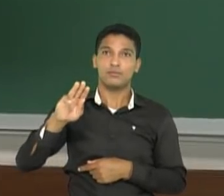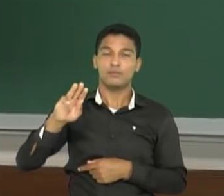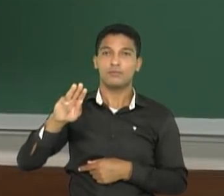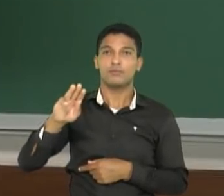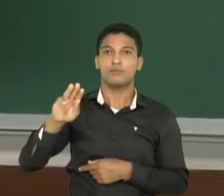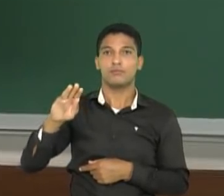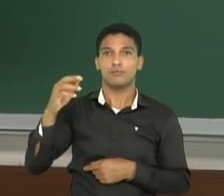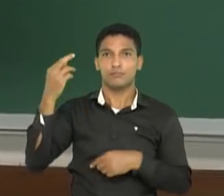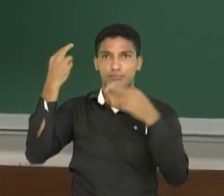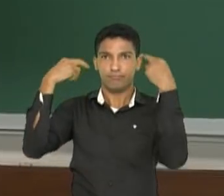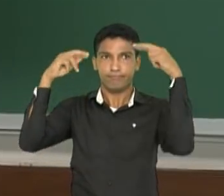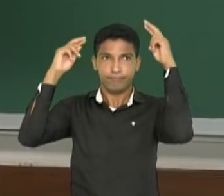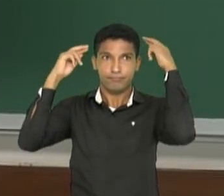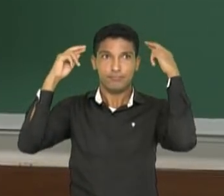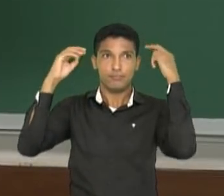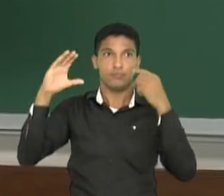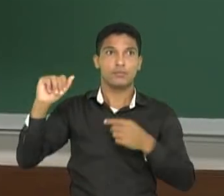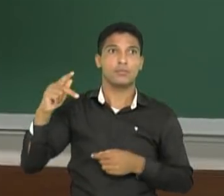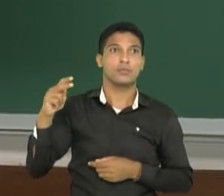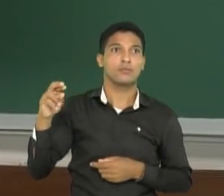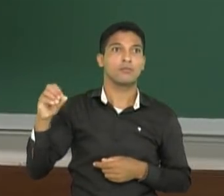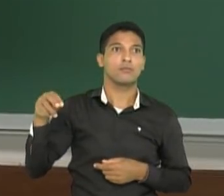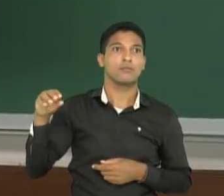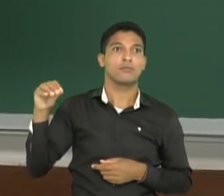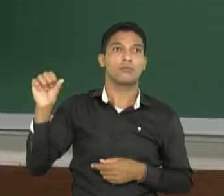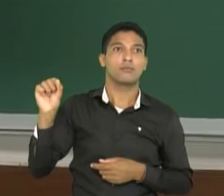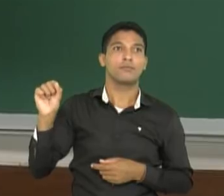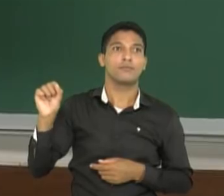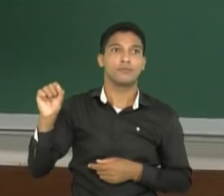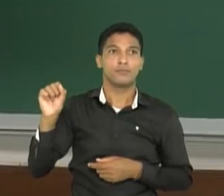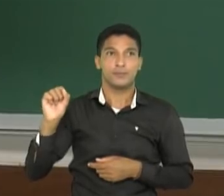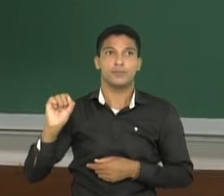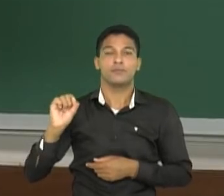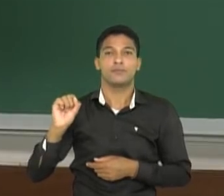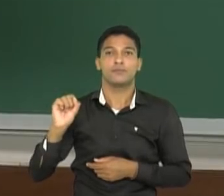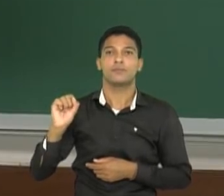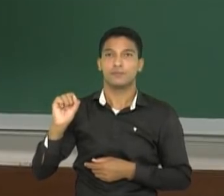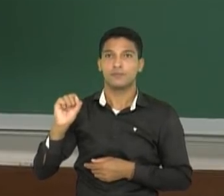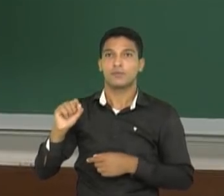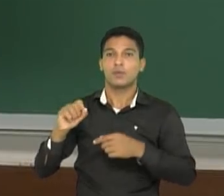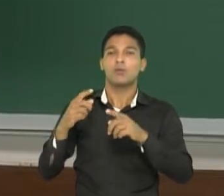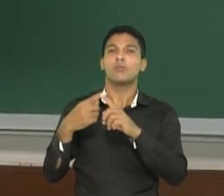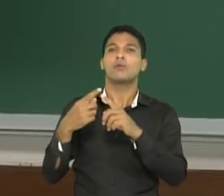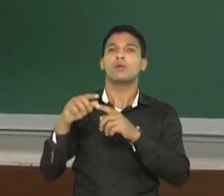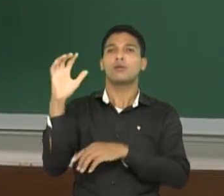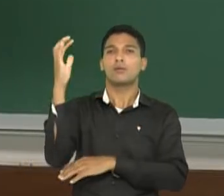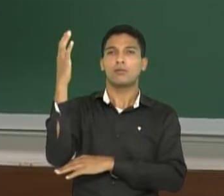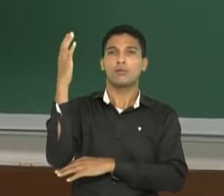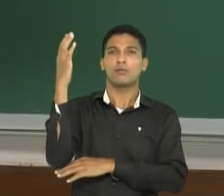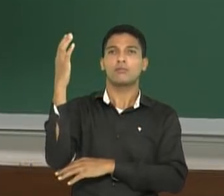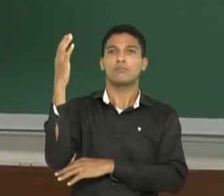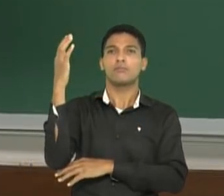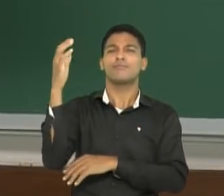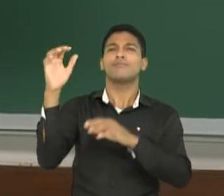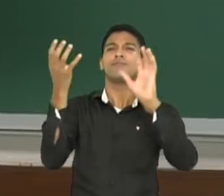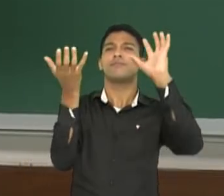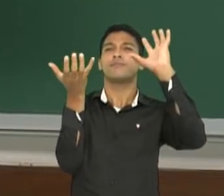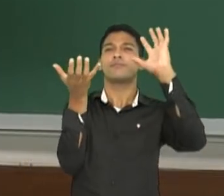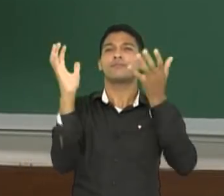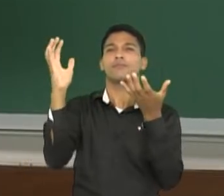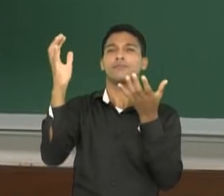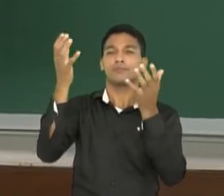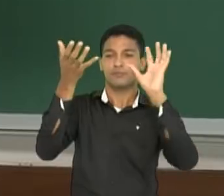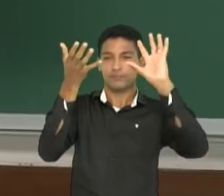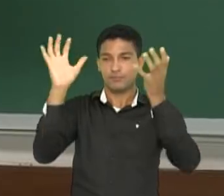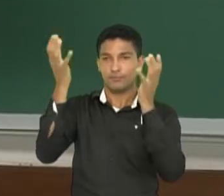por algumas condições ali. Existem condições adversas do clima, de temperatura, de disponibilidade de